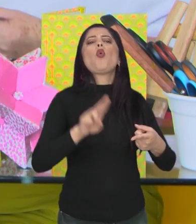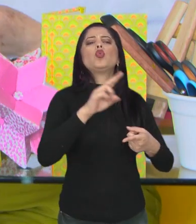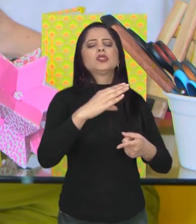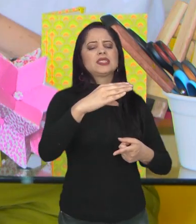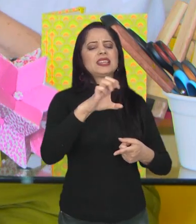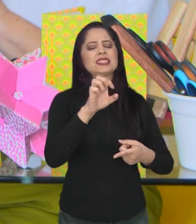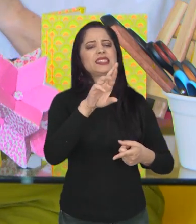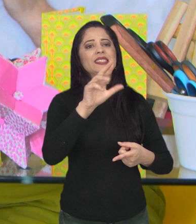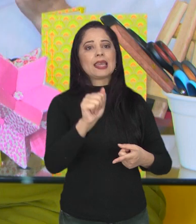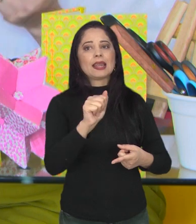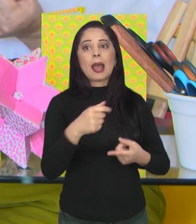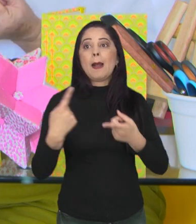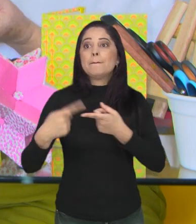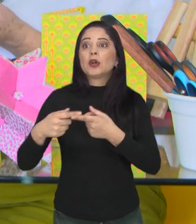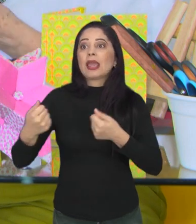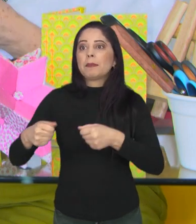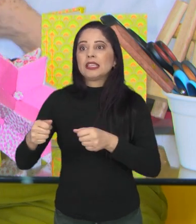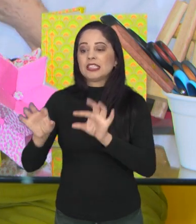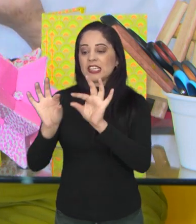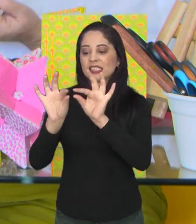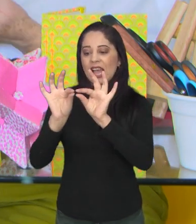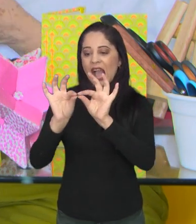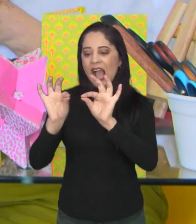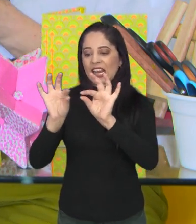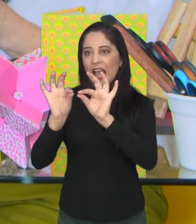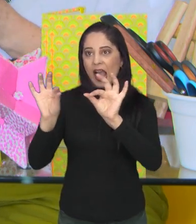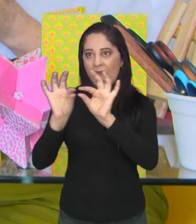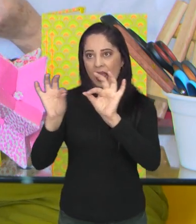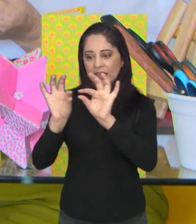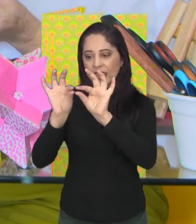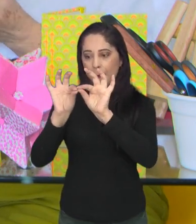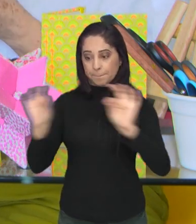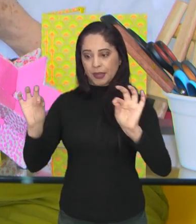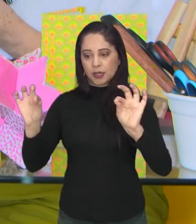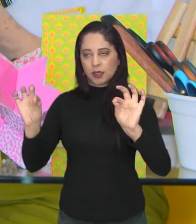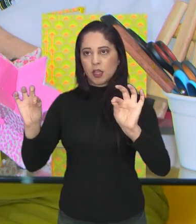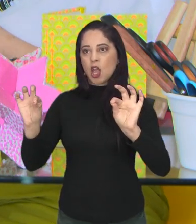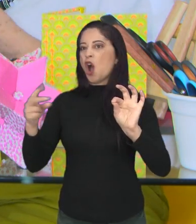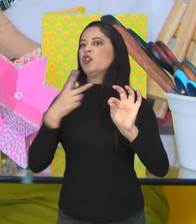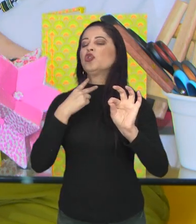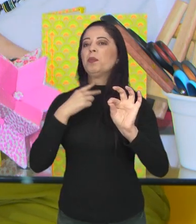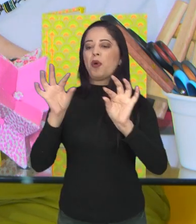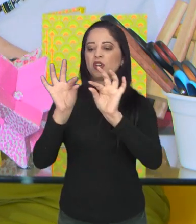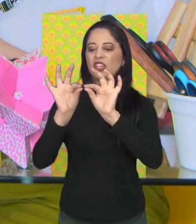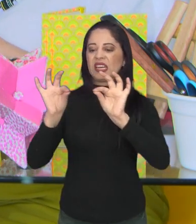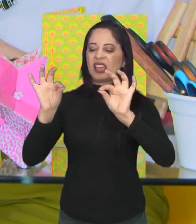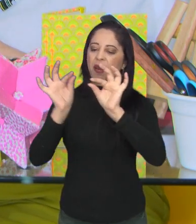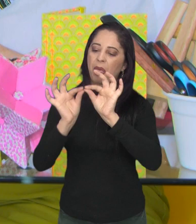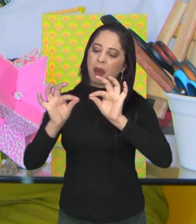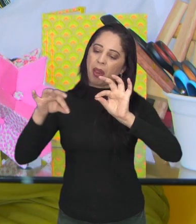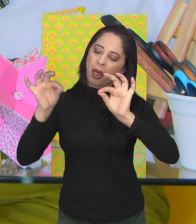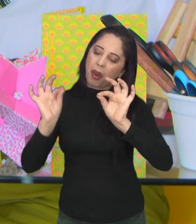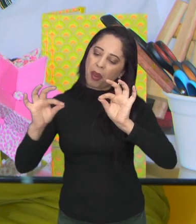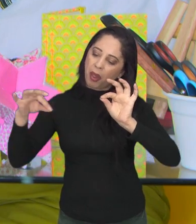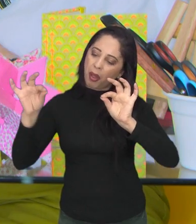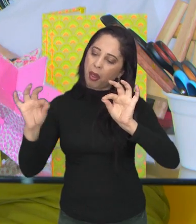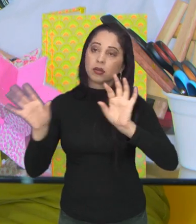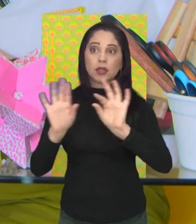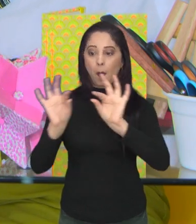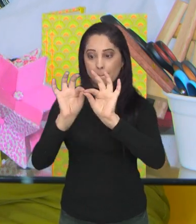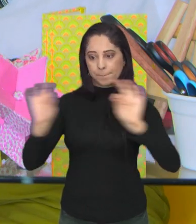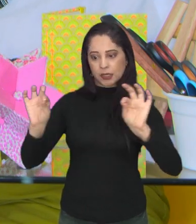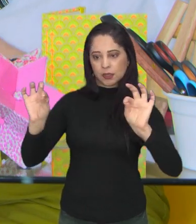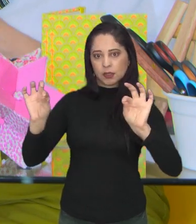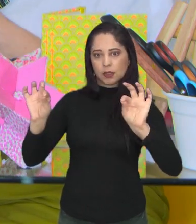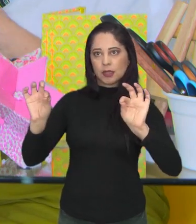para ela ter mais firmeza na hora para ela não ficar porque só ali e para ter mais resistência também tá porque a